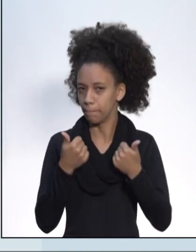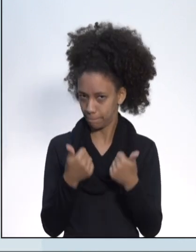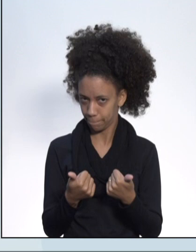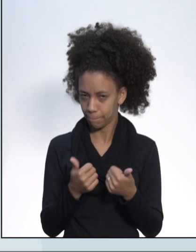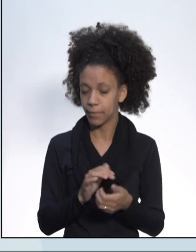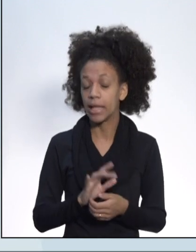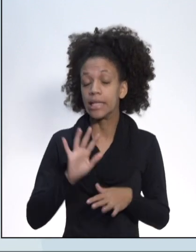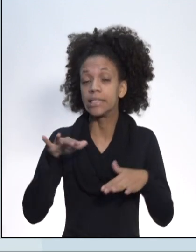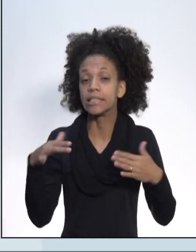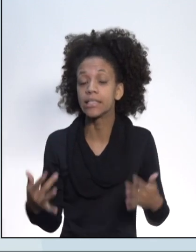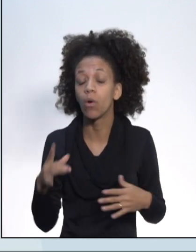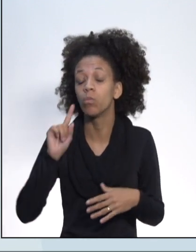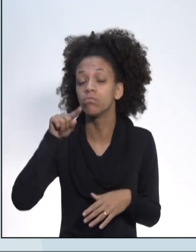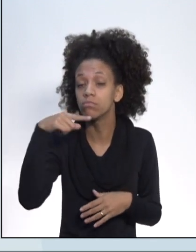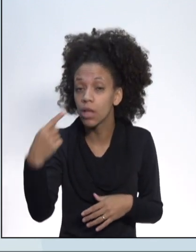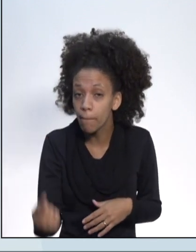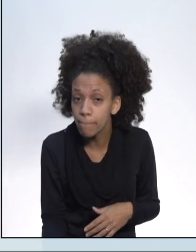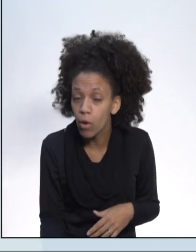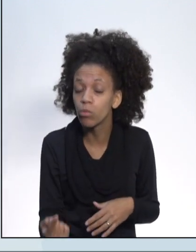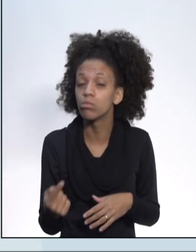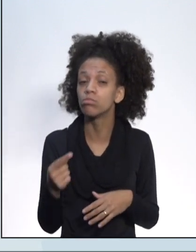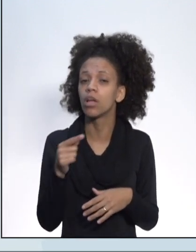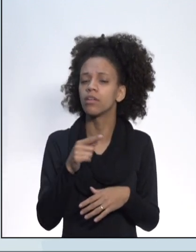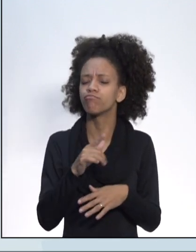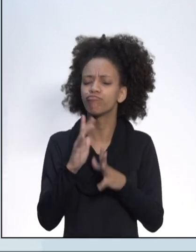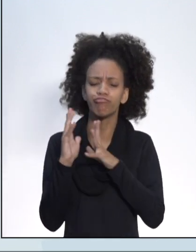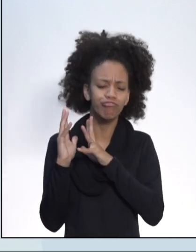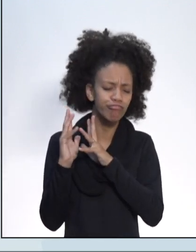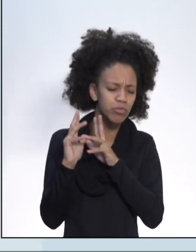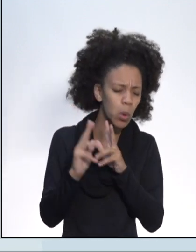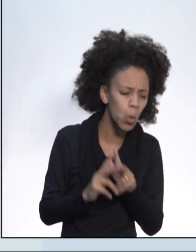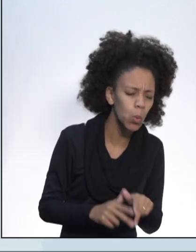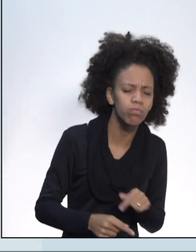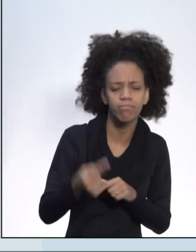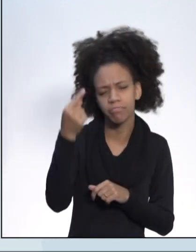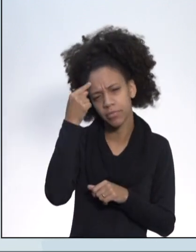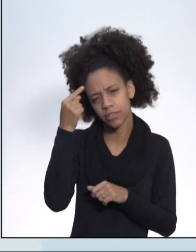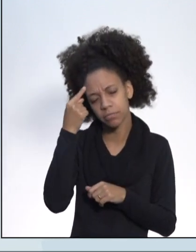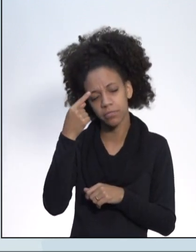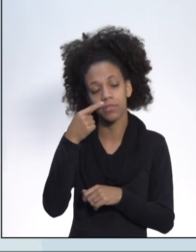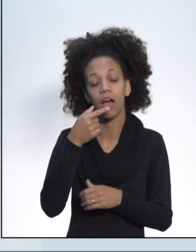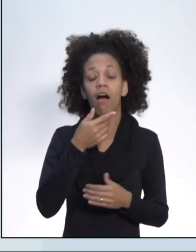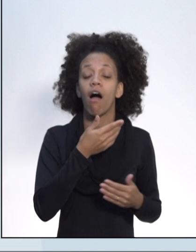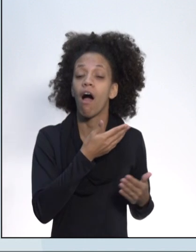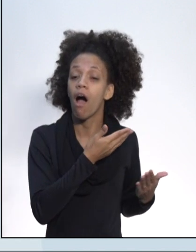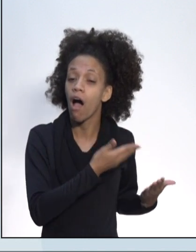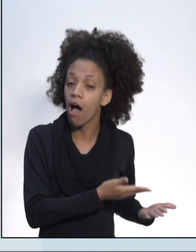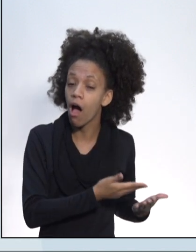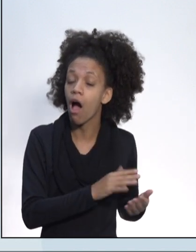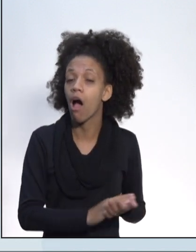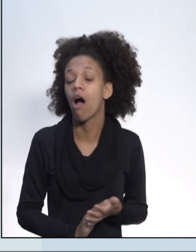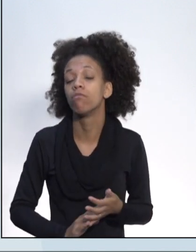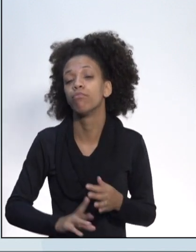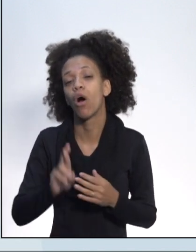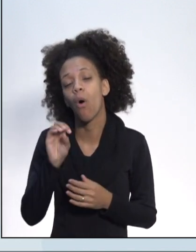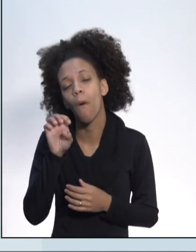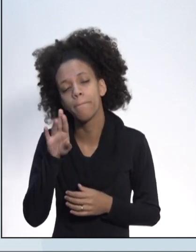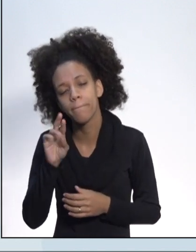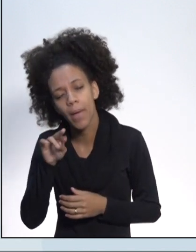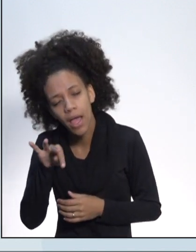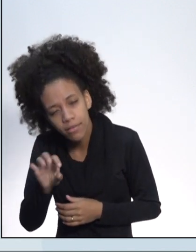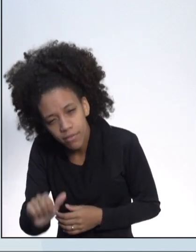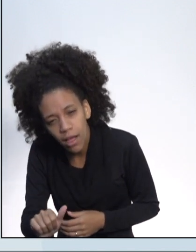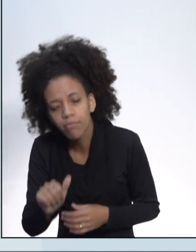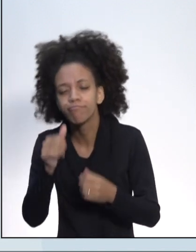Então, depois que vocês fizerem toda essa reflexão, a Roberta deu exemplos, eu dei exemplos, a gente conversou